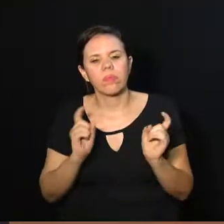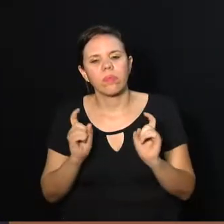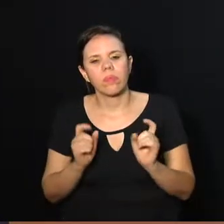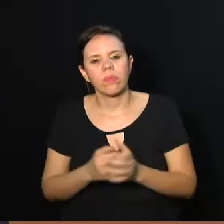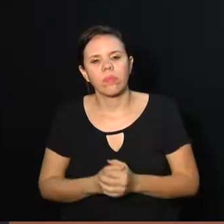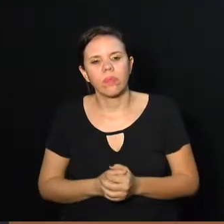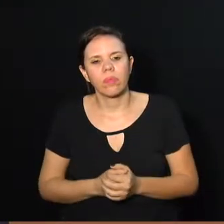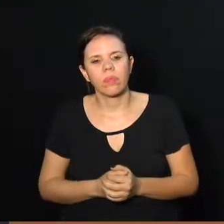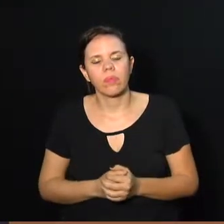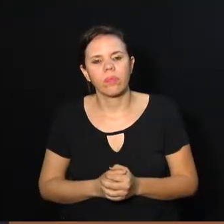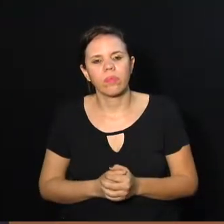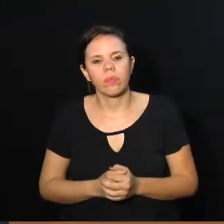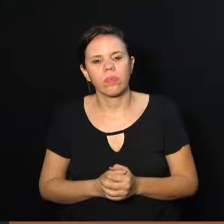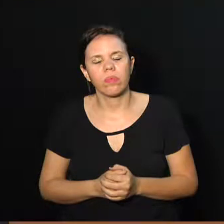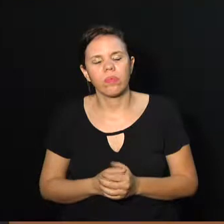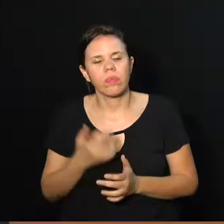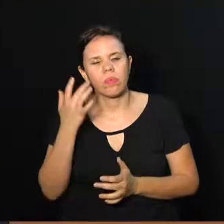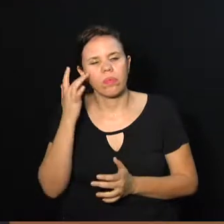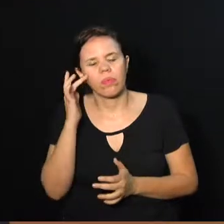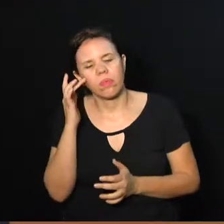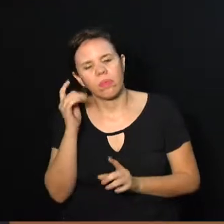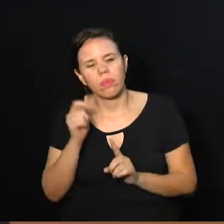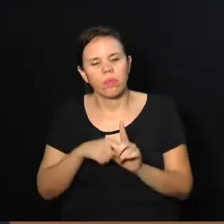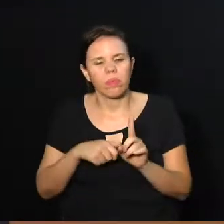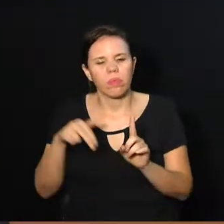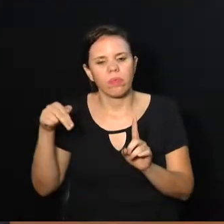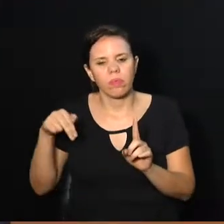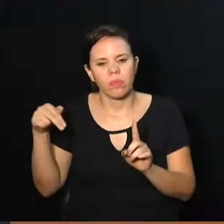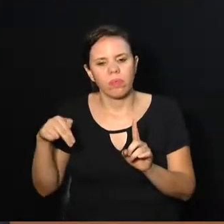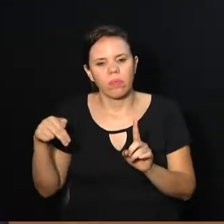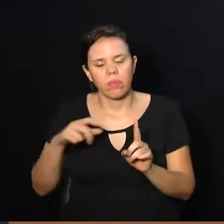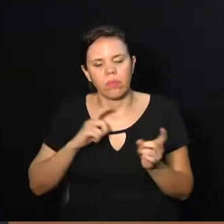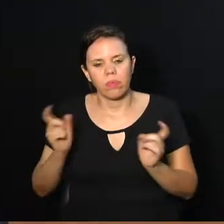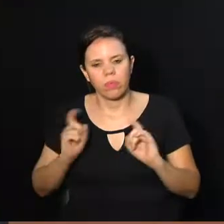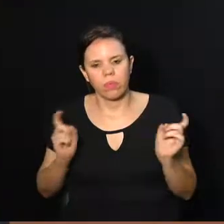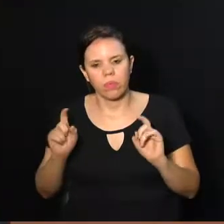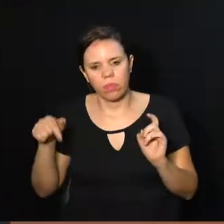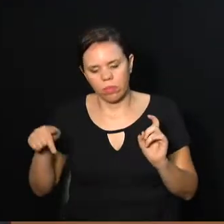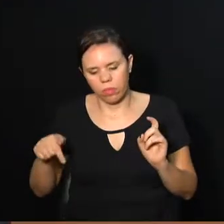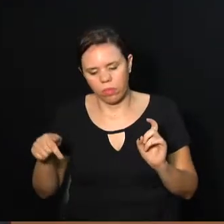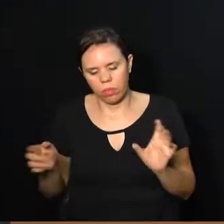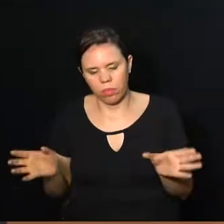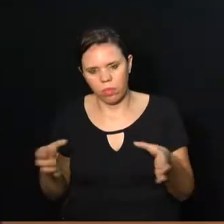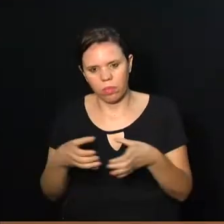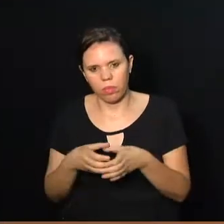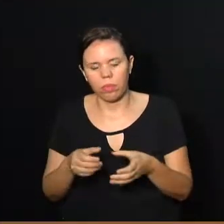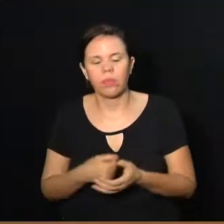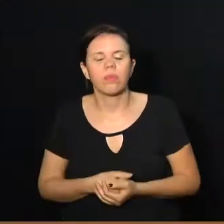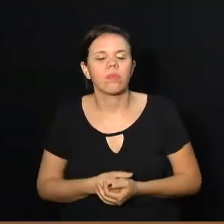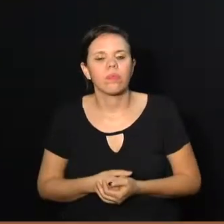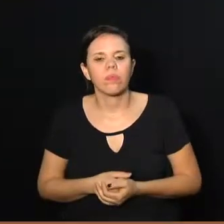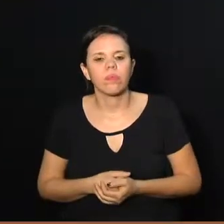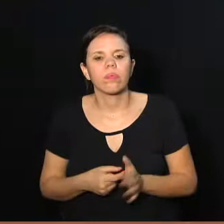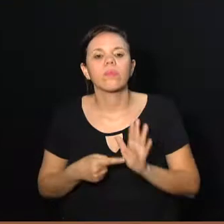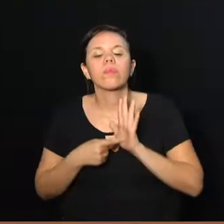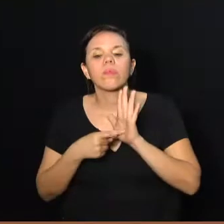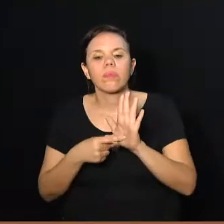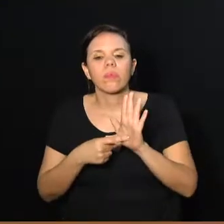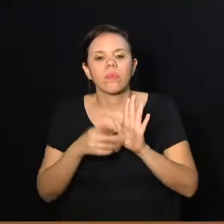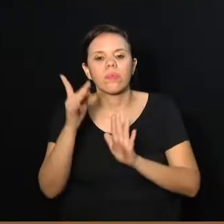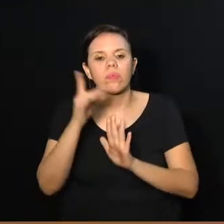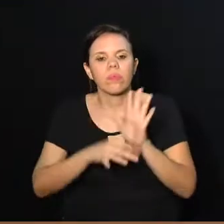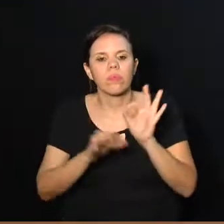Mas acho que vai ser novembro. Final de novembro, acredito. Eu vou apresentar um projeto